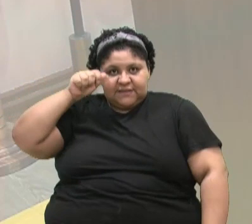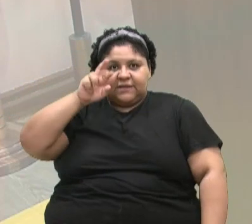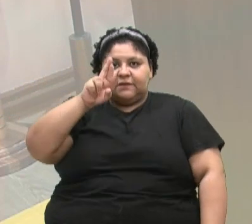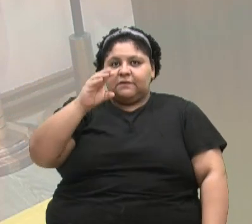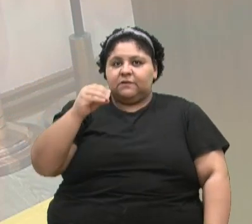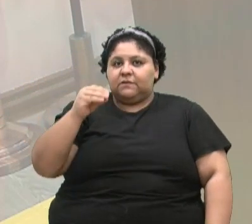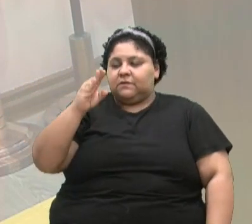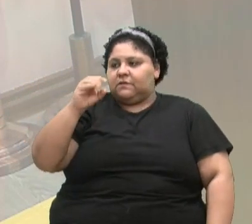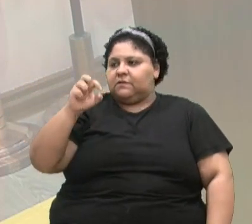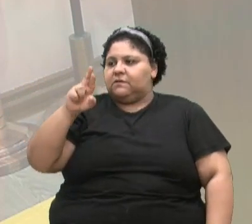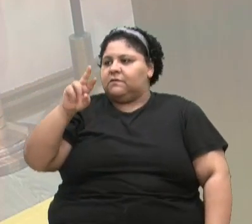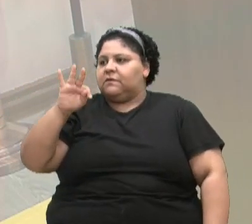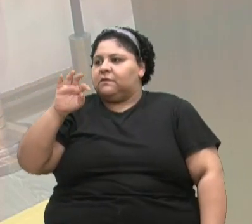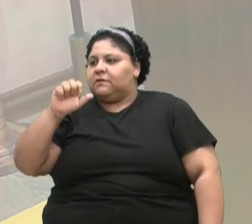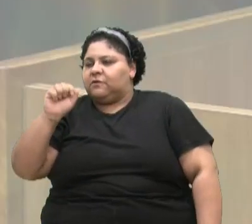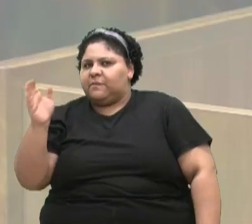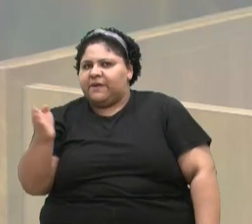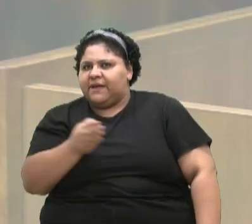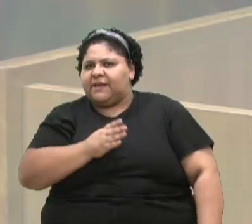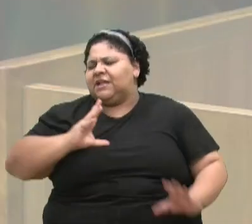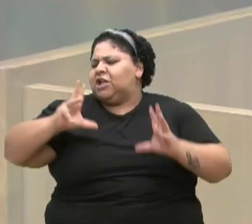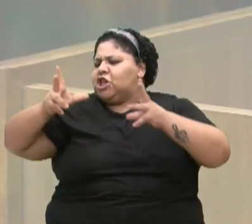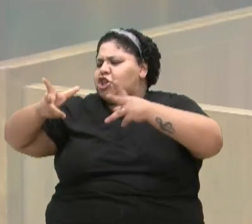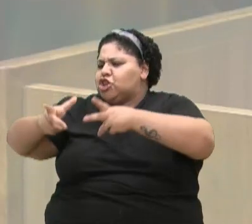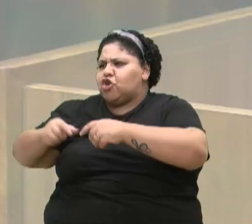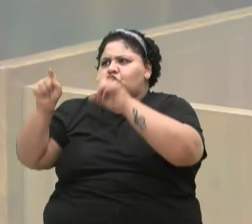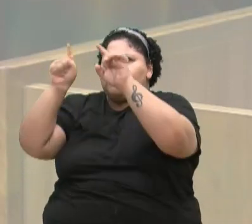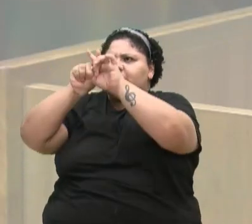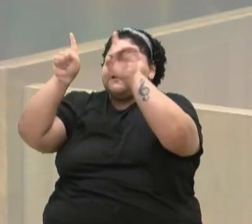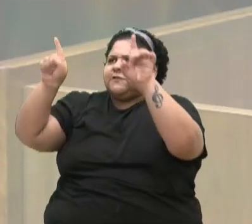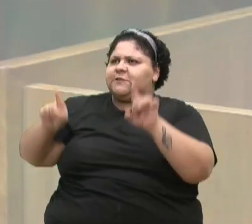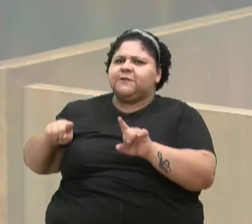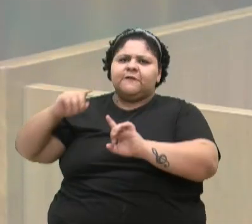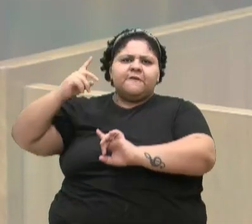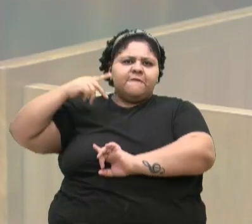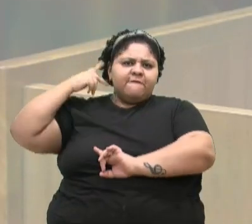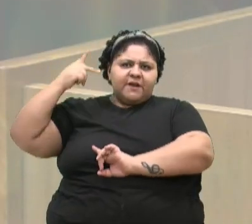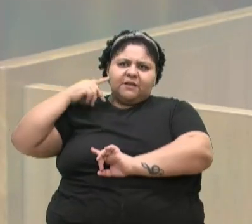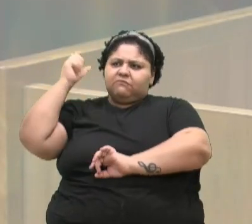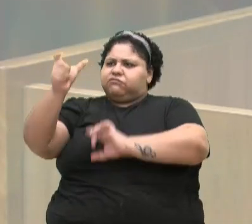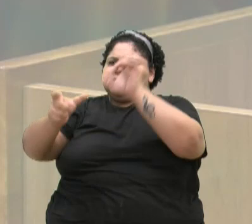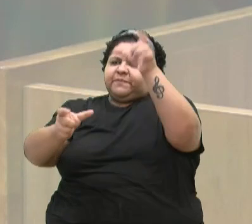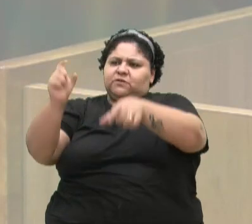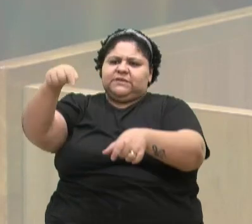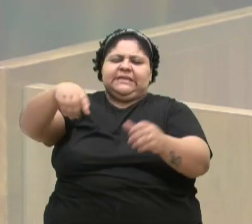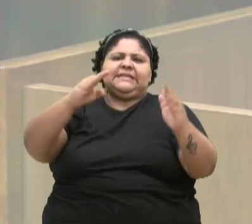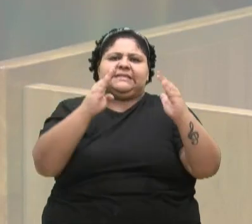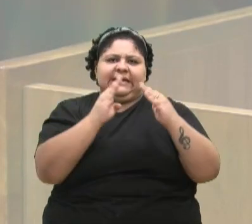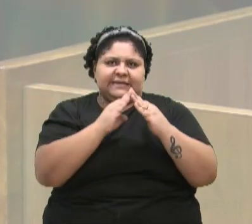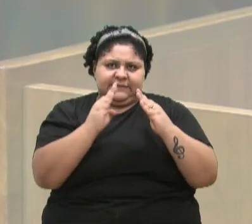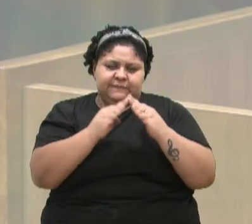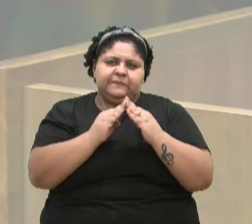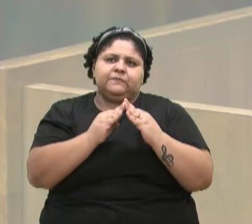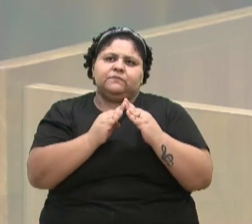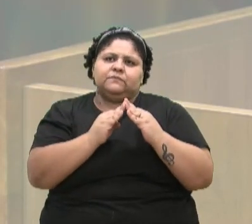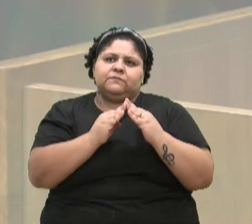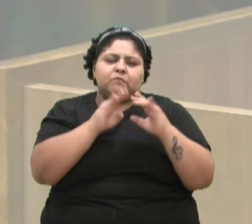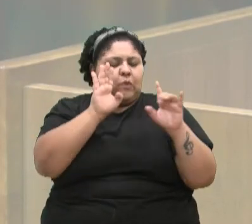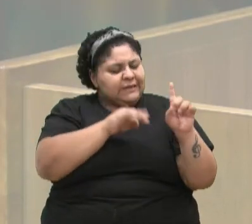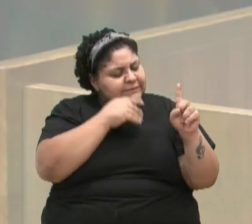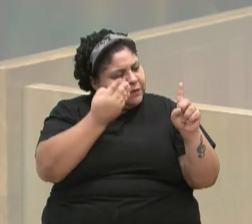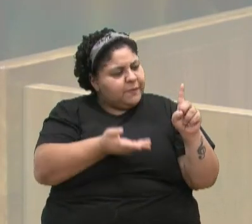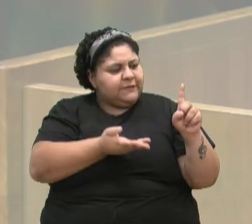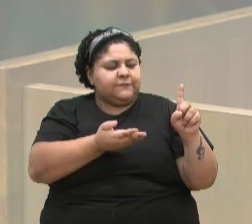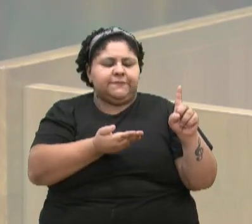senhor Balbinotti, a Marjorie, a toda a nossa equipe, e a todos os vereadores, as pessoas desta casa, por esta